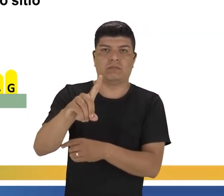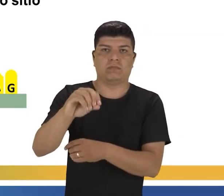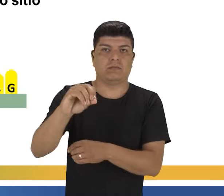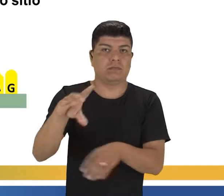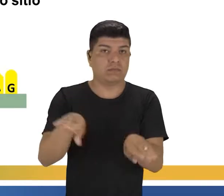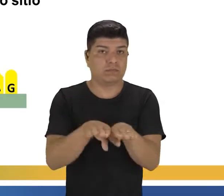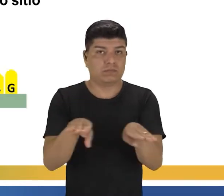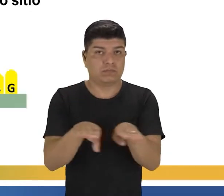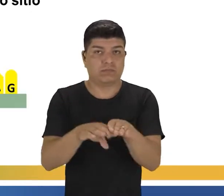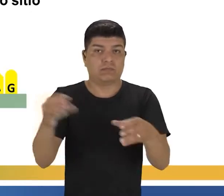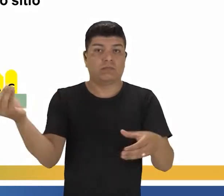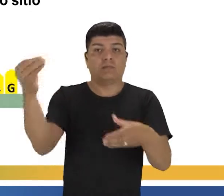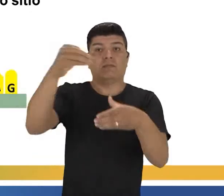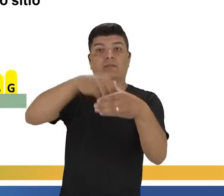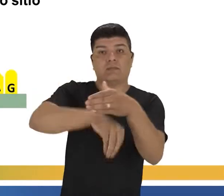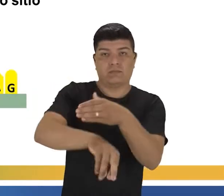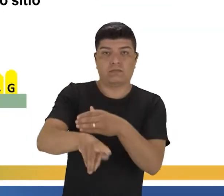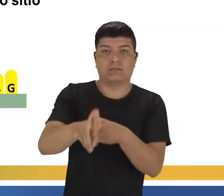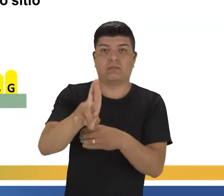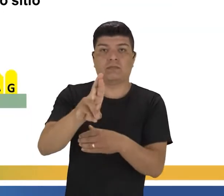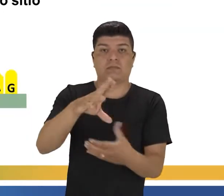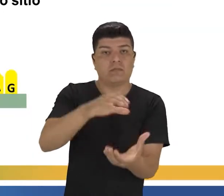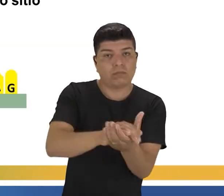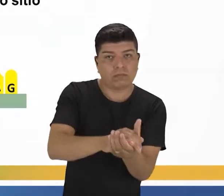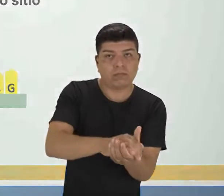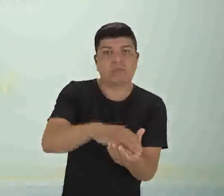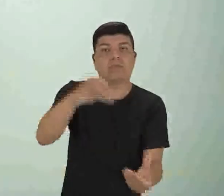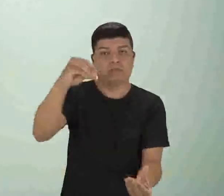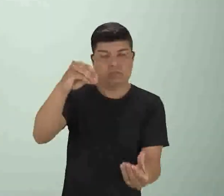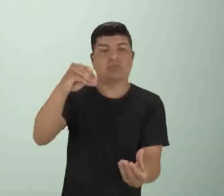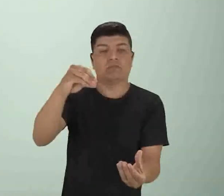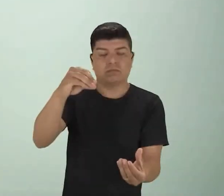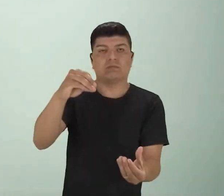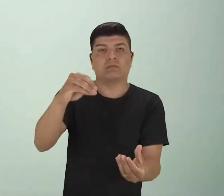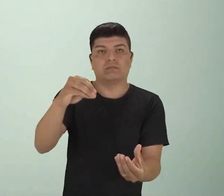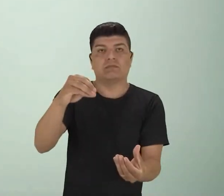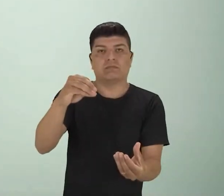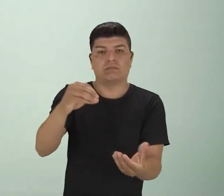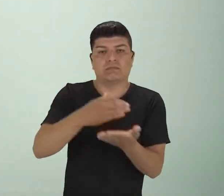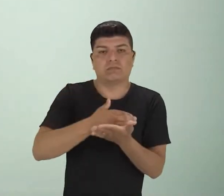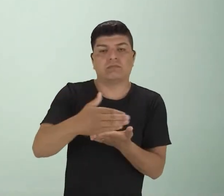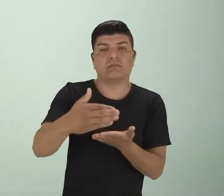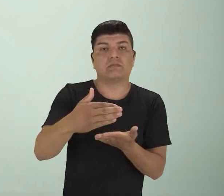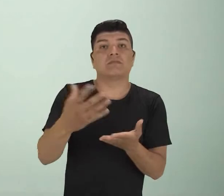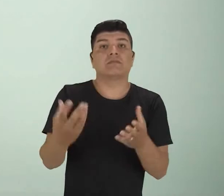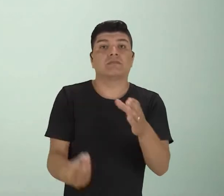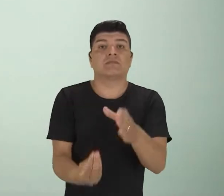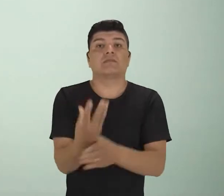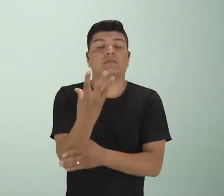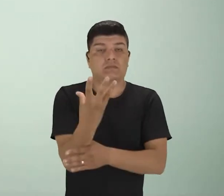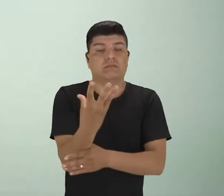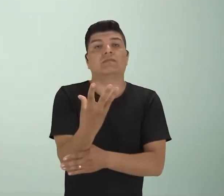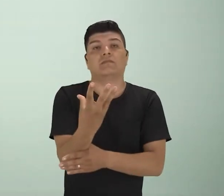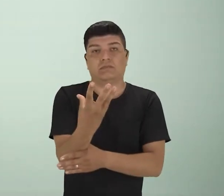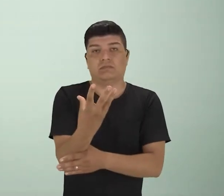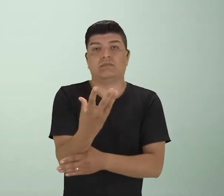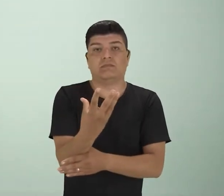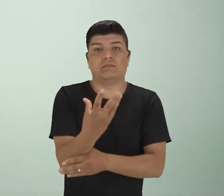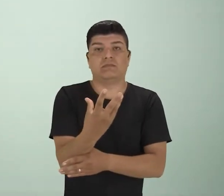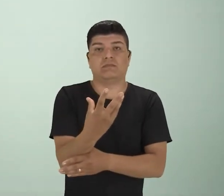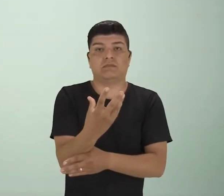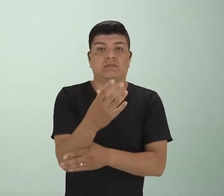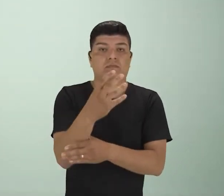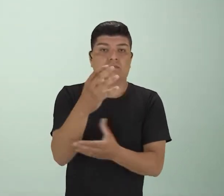citoplasma para dentro do ribossomo, no sítio P, e aí vai dar início à formação de uma